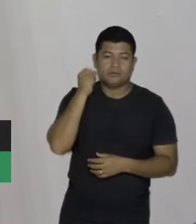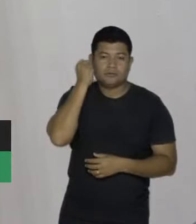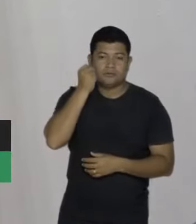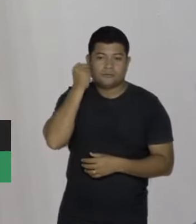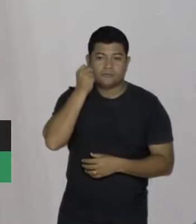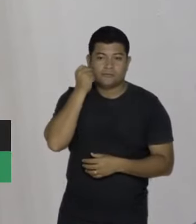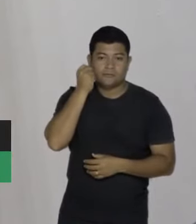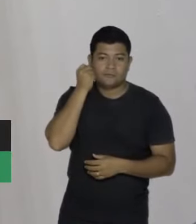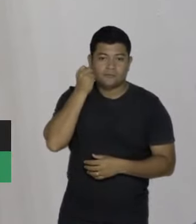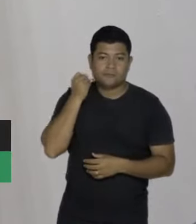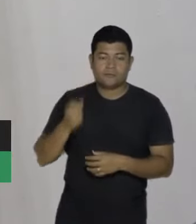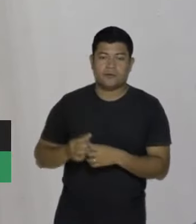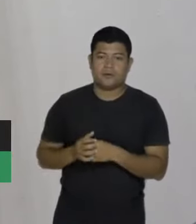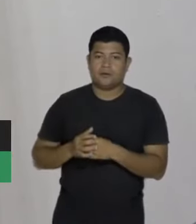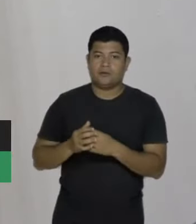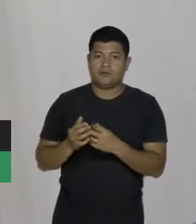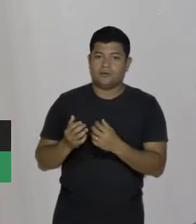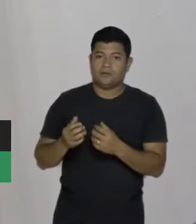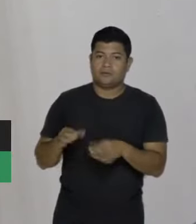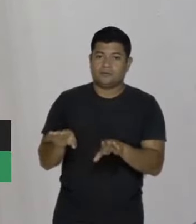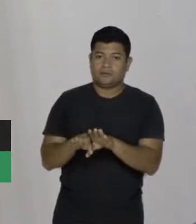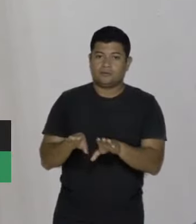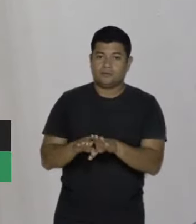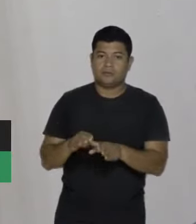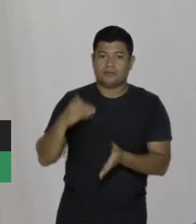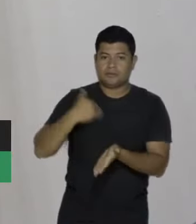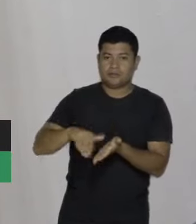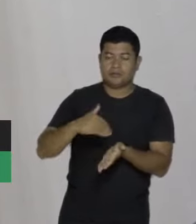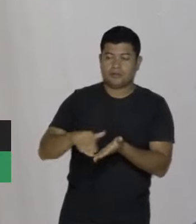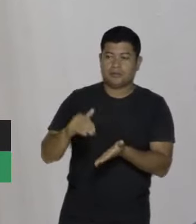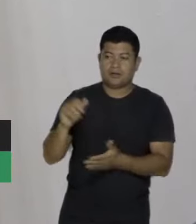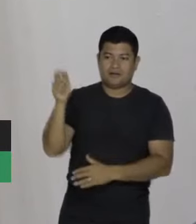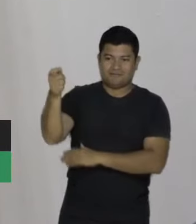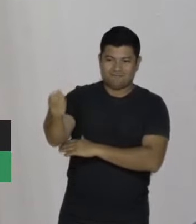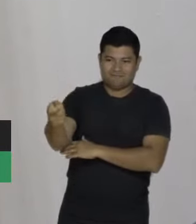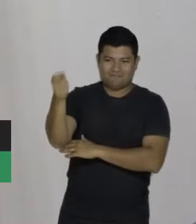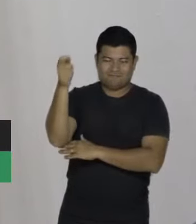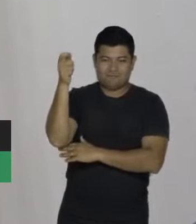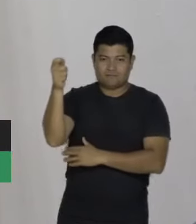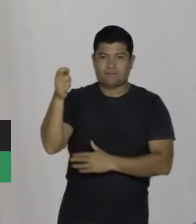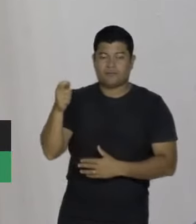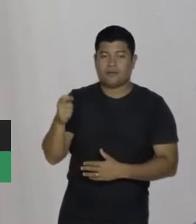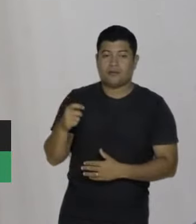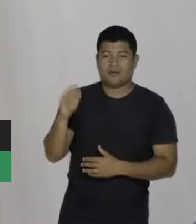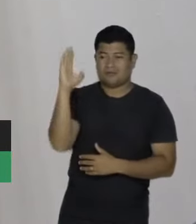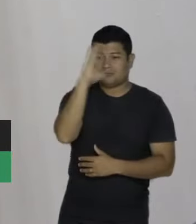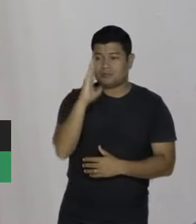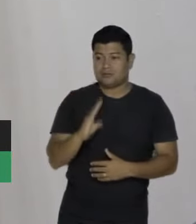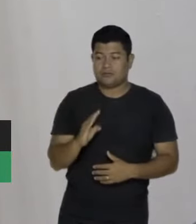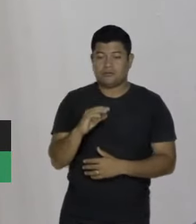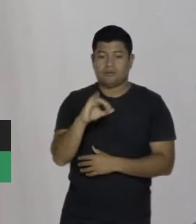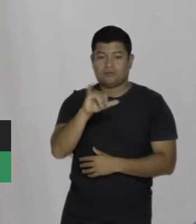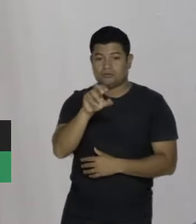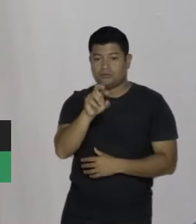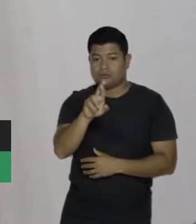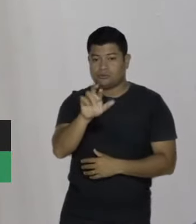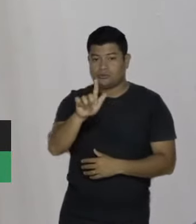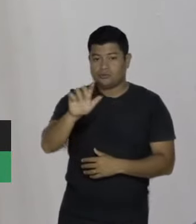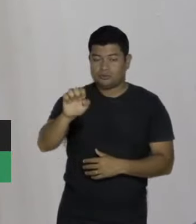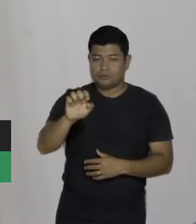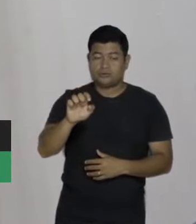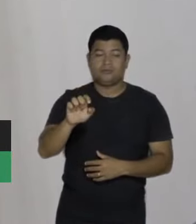especial Jorginho Melo, do secretário da Pesca Nacional à época, Jorge Seif, e nessa causa todos aderiram,